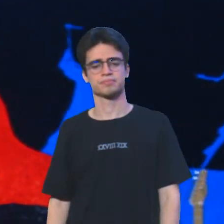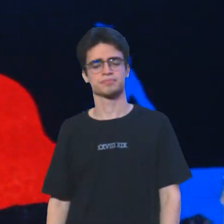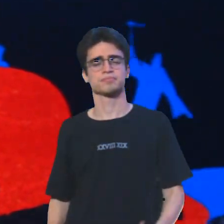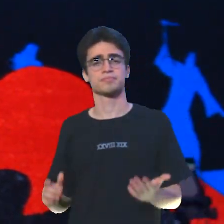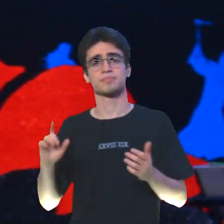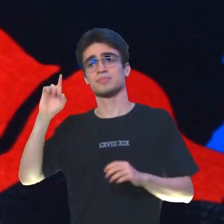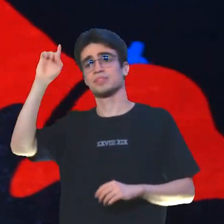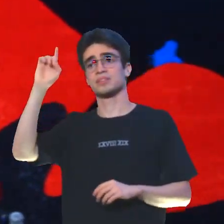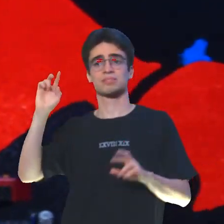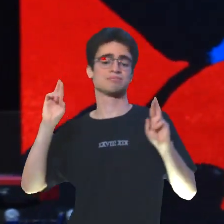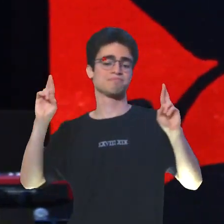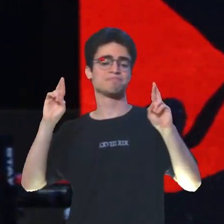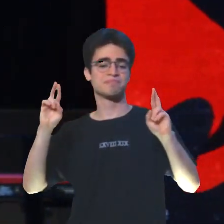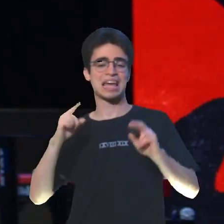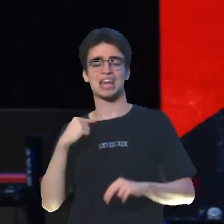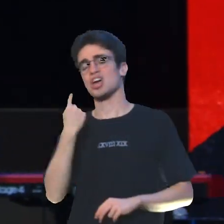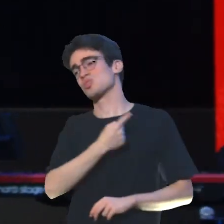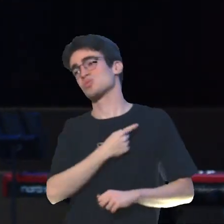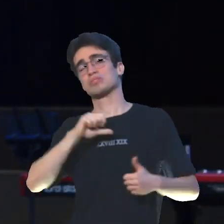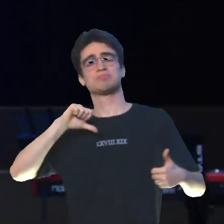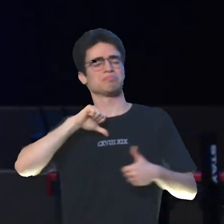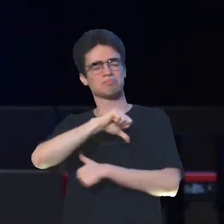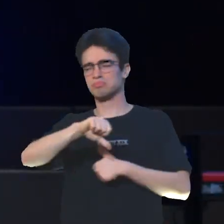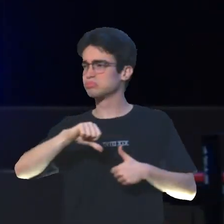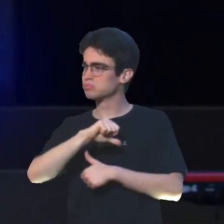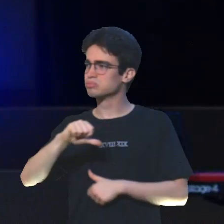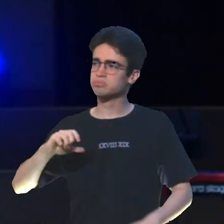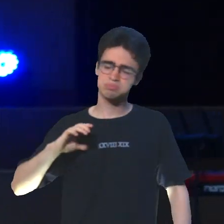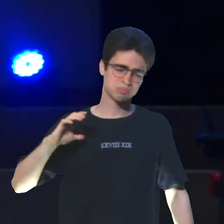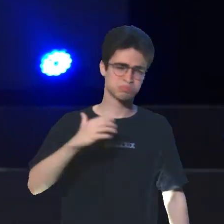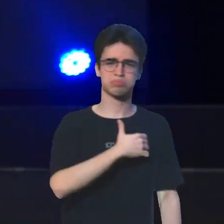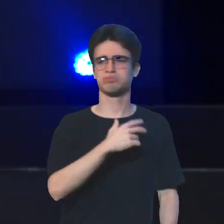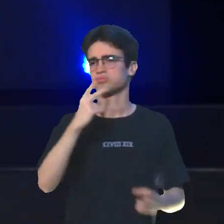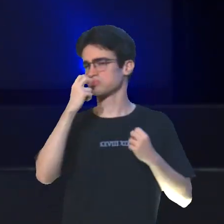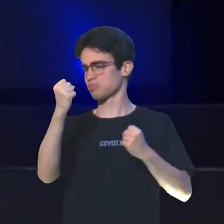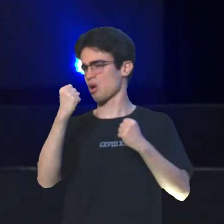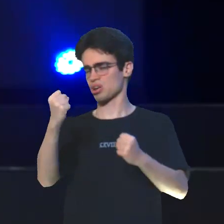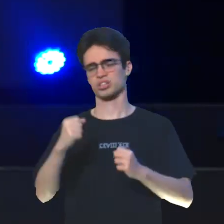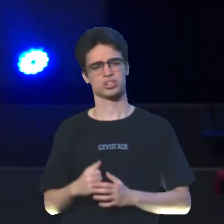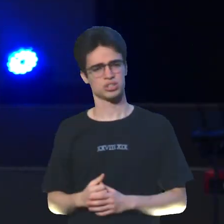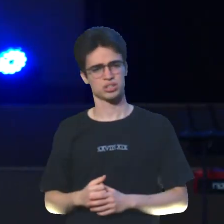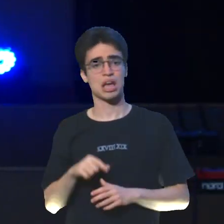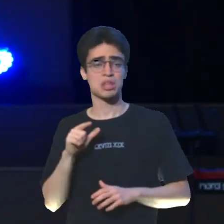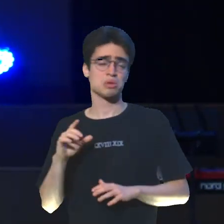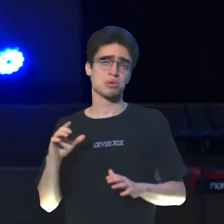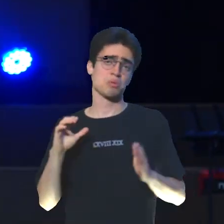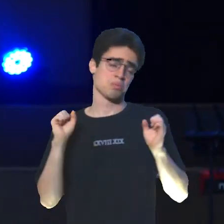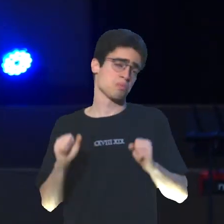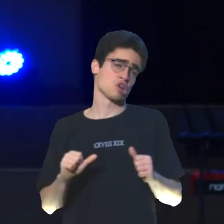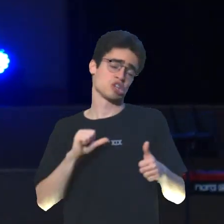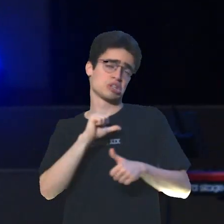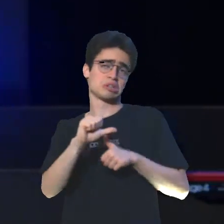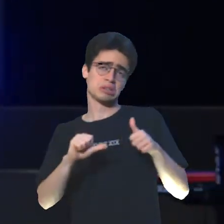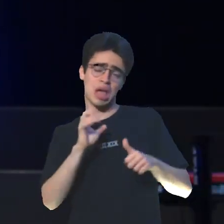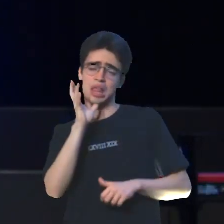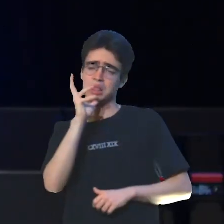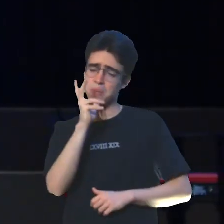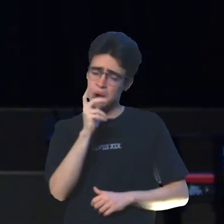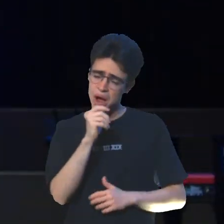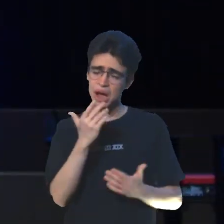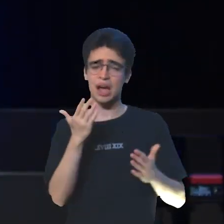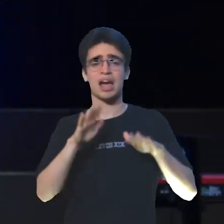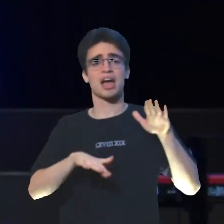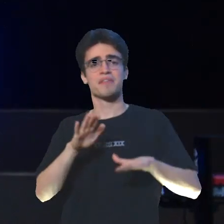O Senhor, Ele espera uma mudança radical das nossas vidas. Ela pode ser demorada, talvez você tenha